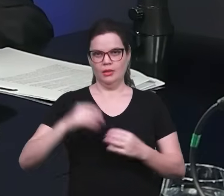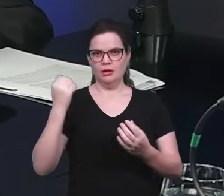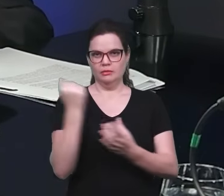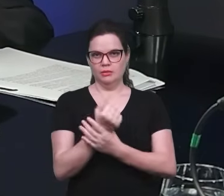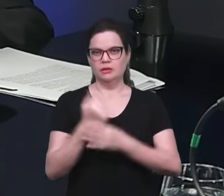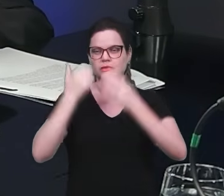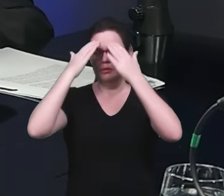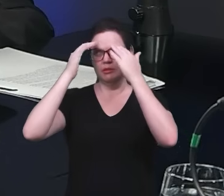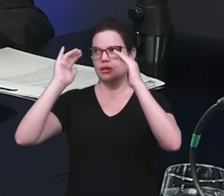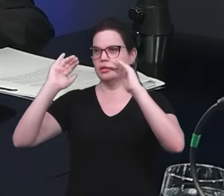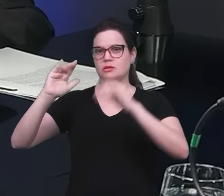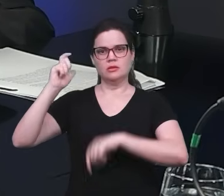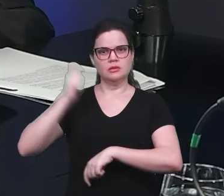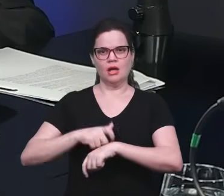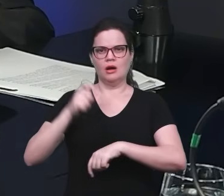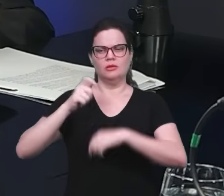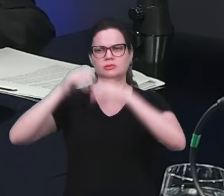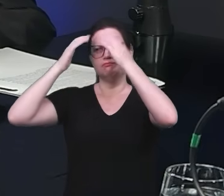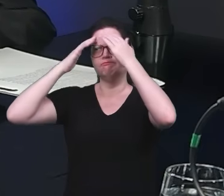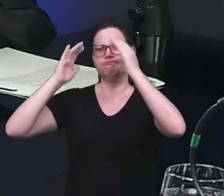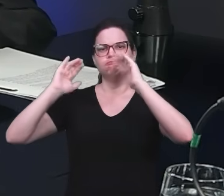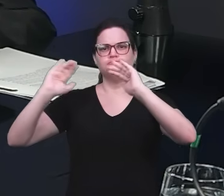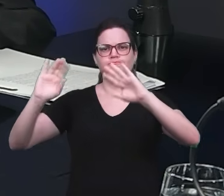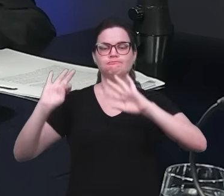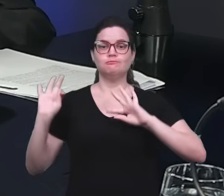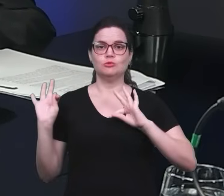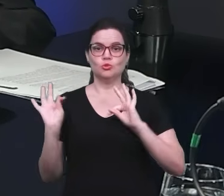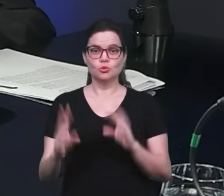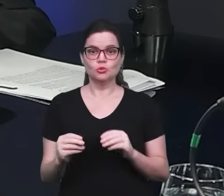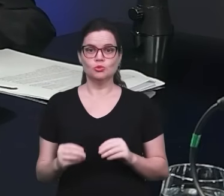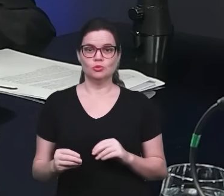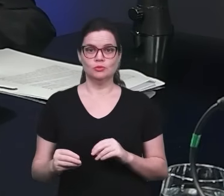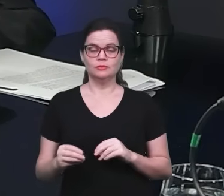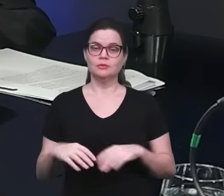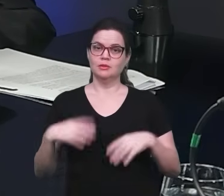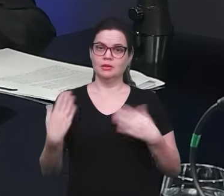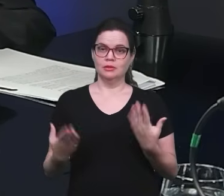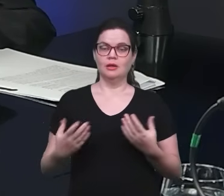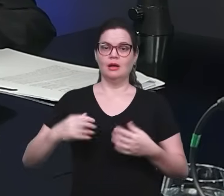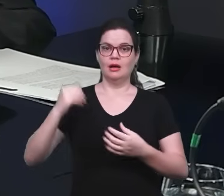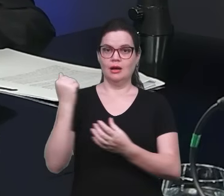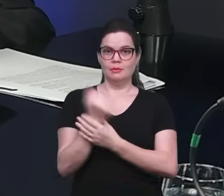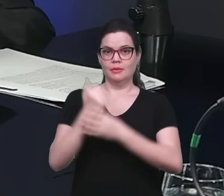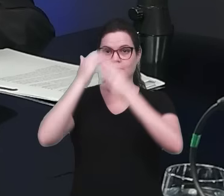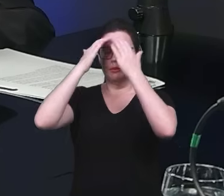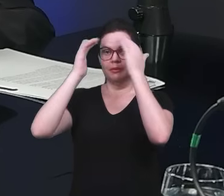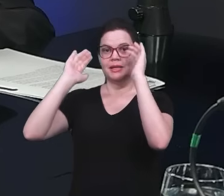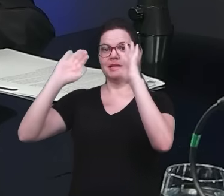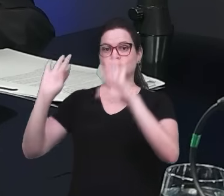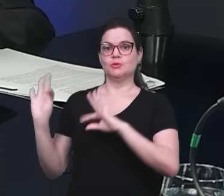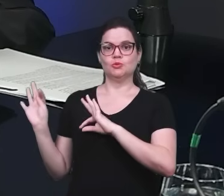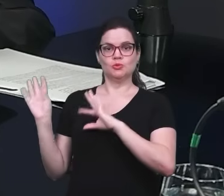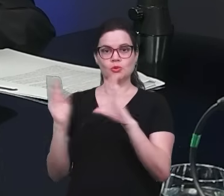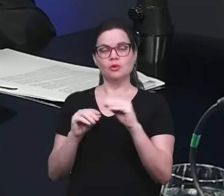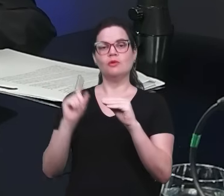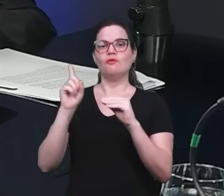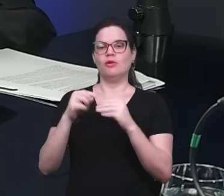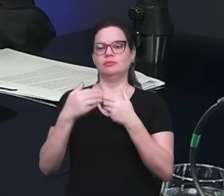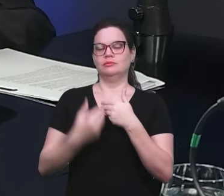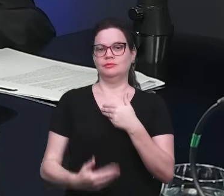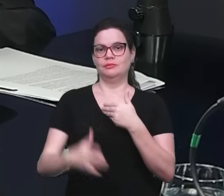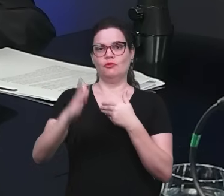ao chamado. E essa obediência de Abraão diferenciou completamente toda a vida dele, de